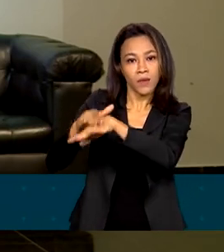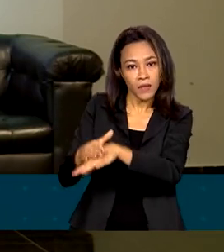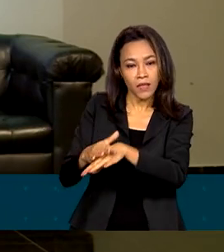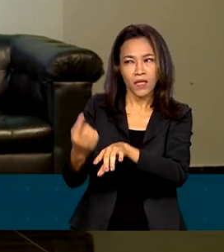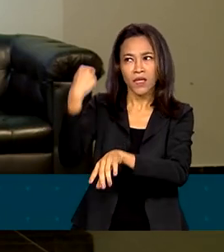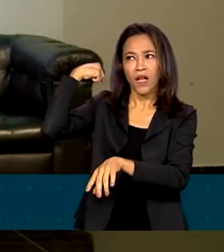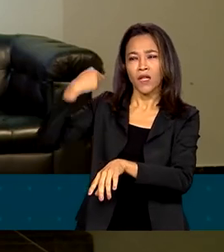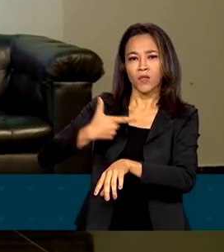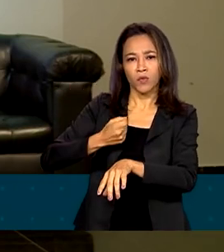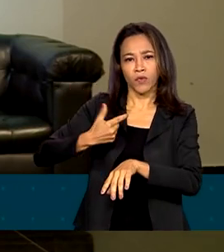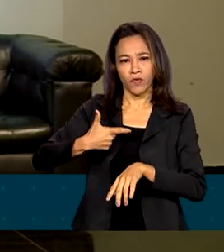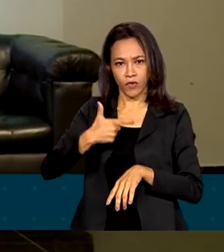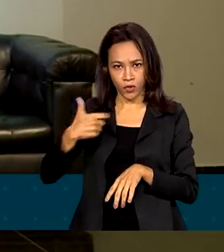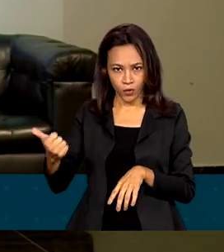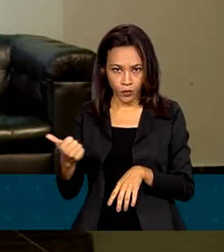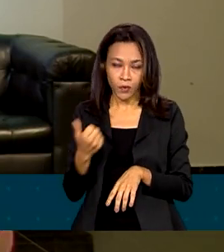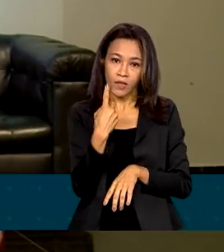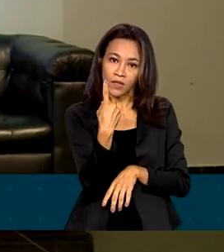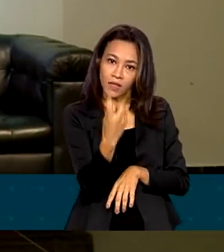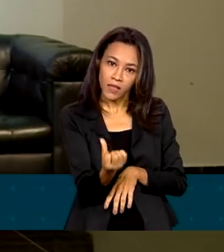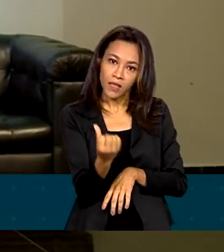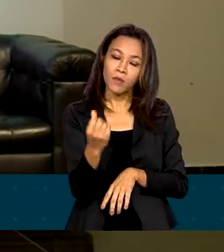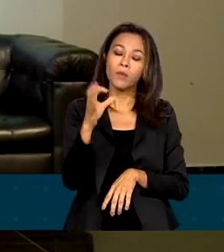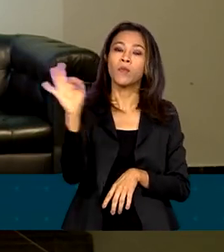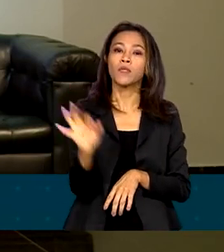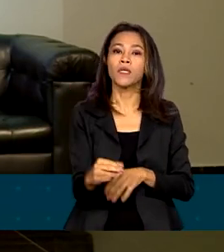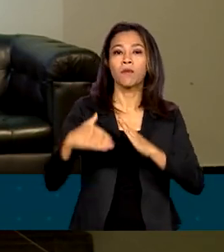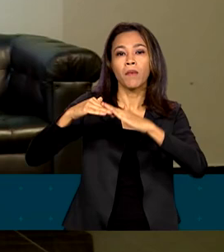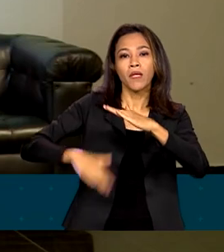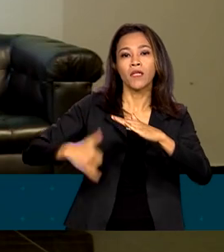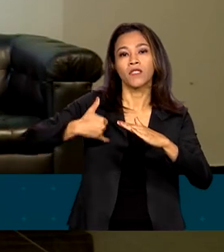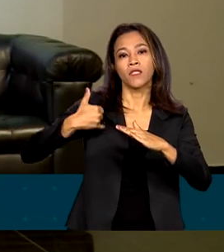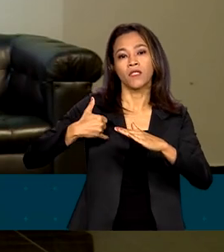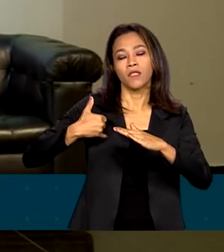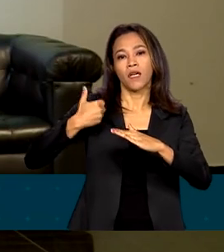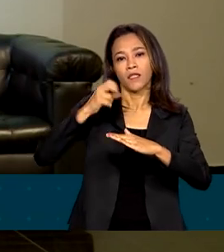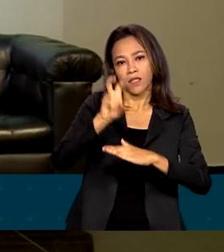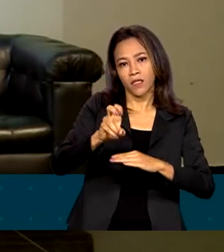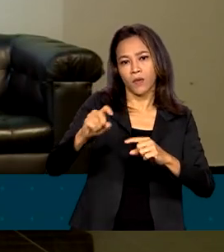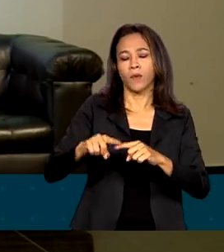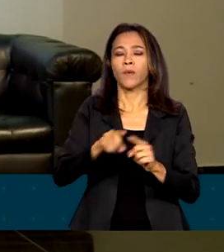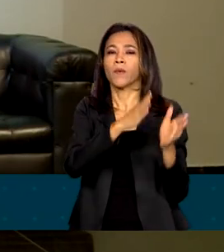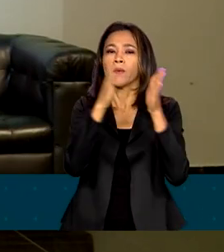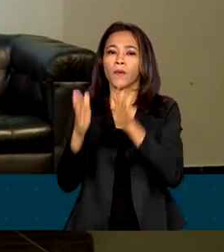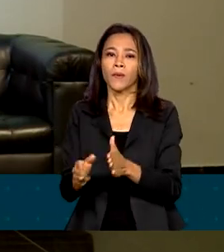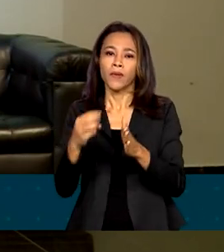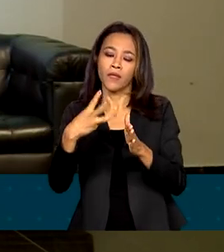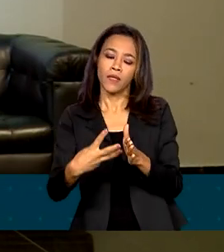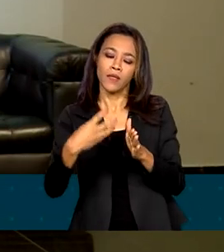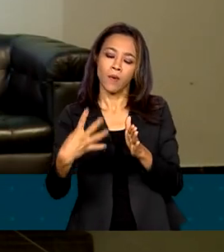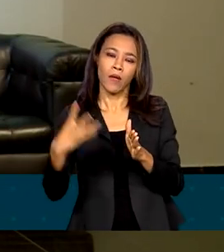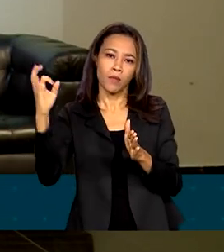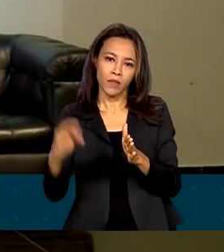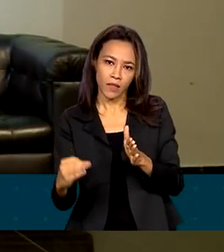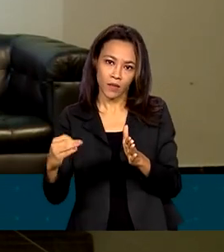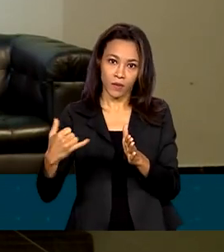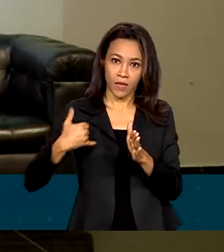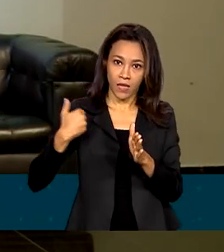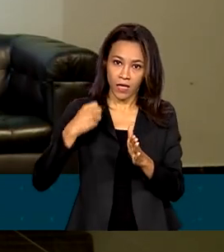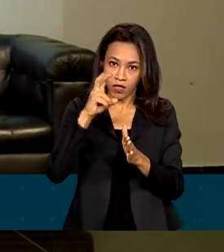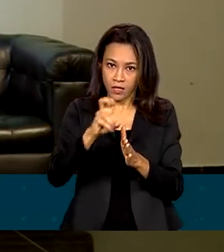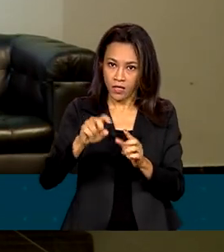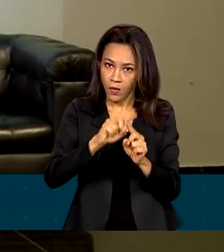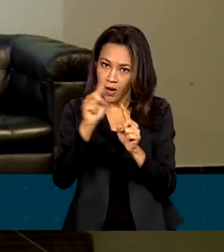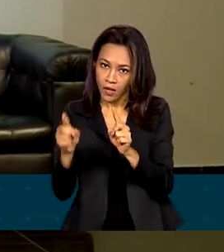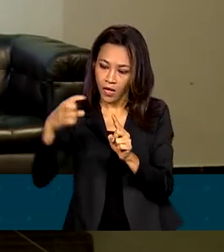2021, 16% dos menores de 5 anos e 34% das crianças entre 5 e 9 anos